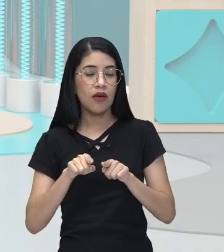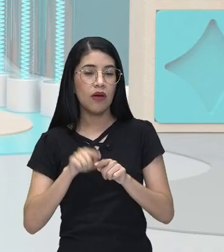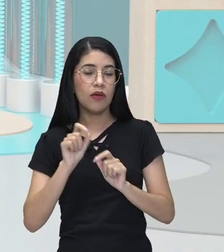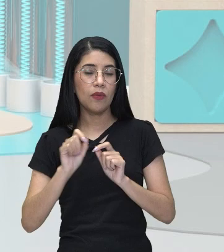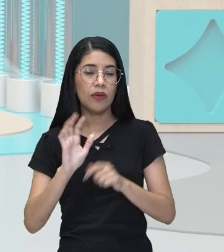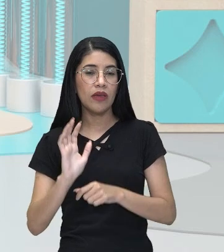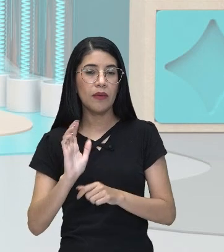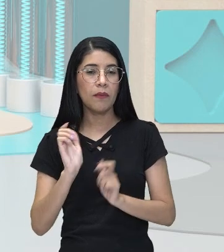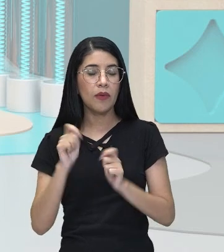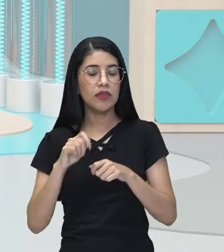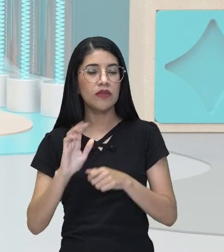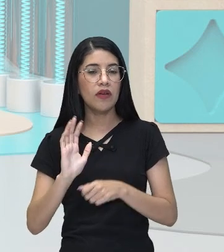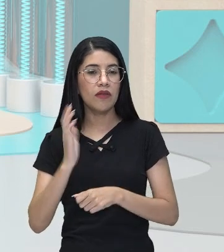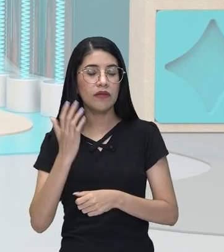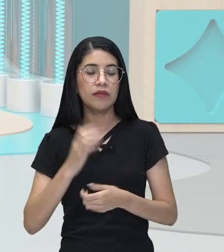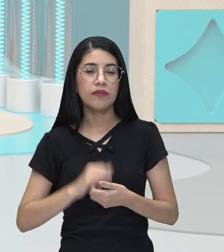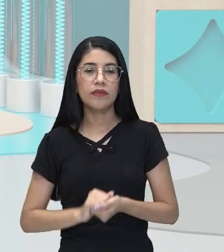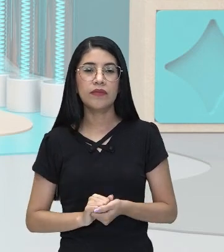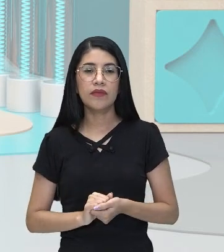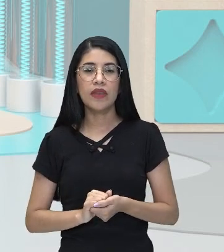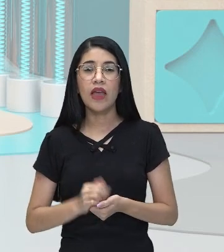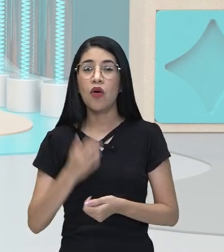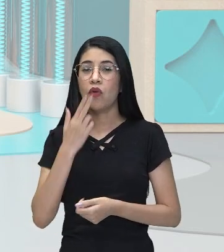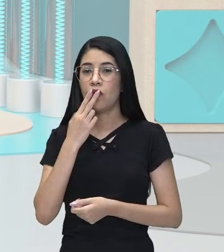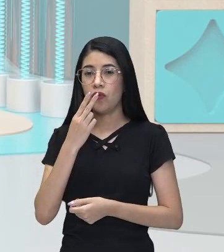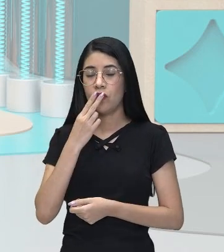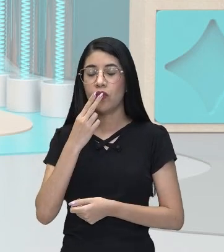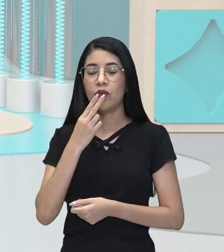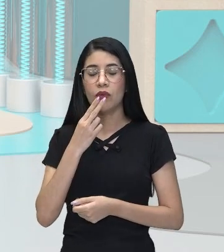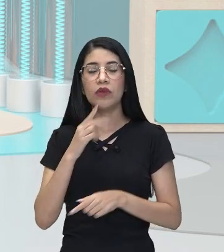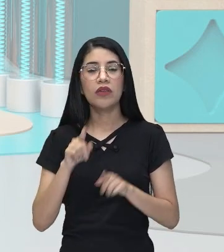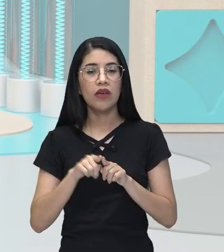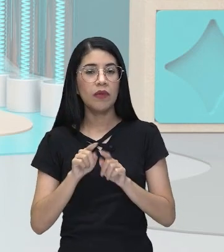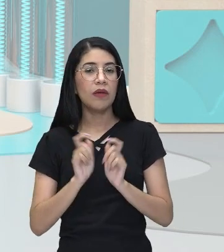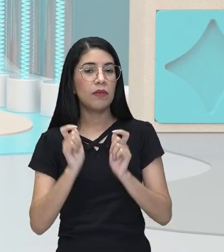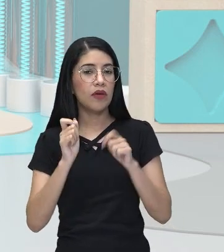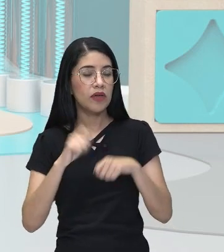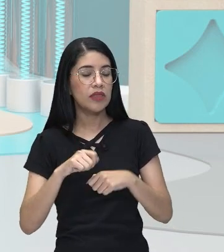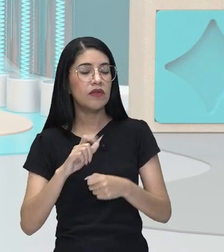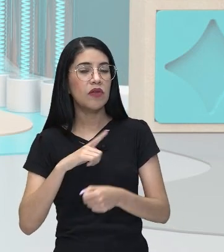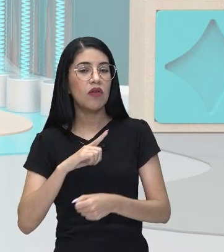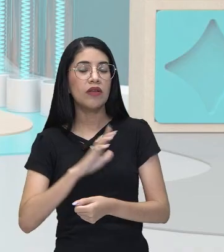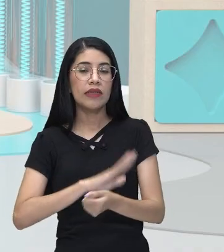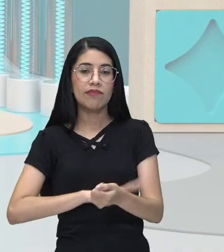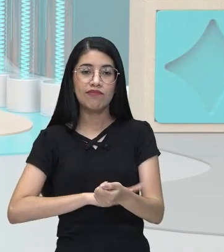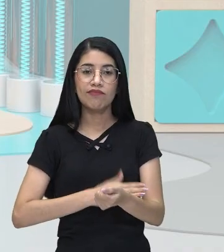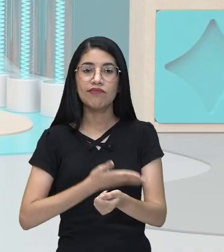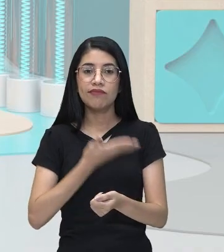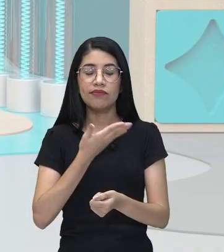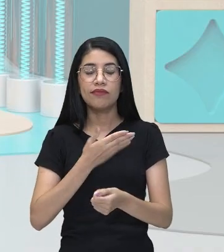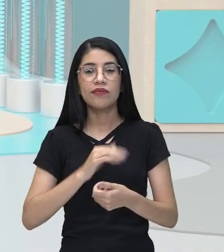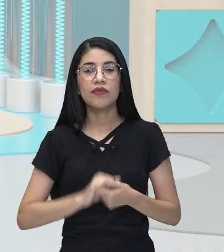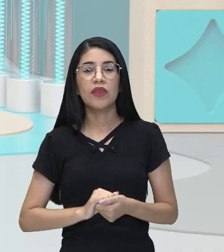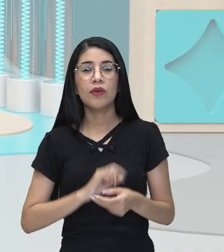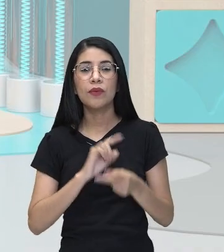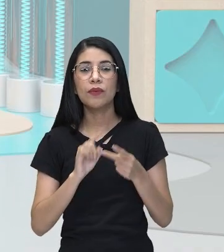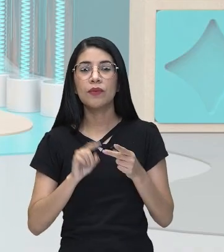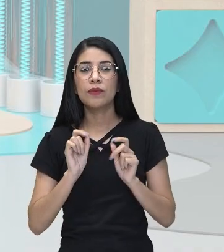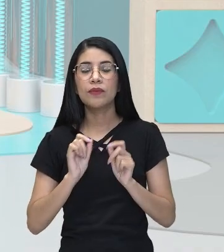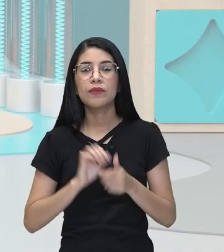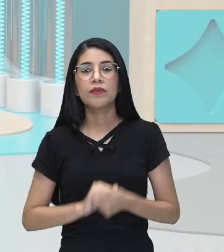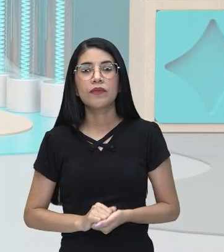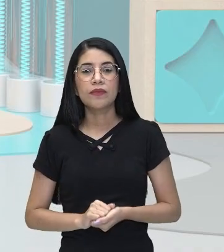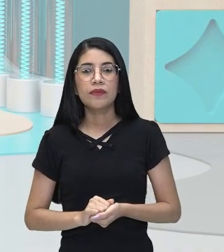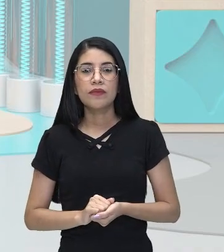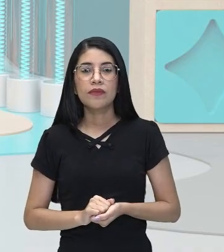primeiro, né? O fumo, gente. Quem fuma está propício a desenvolver aí a hipertensão. O segundo, vamos